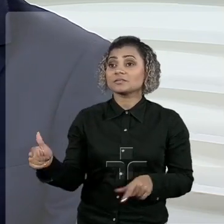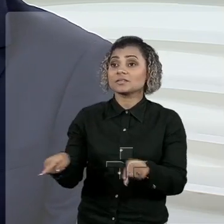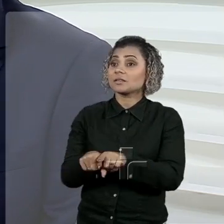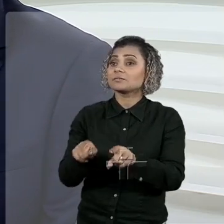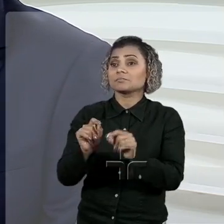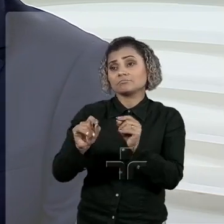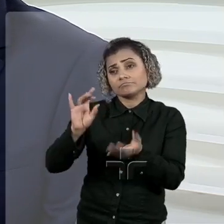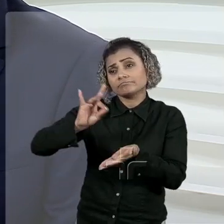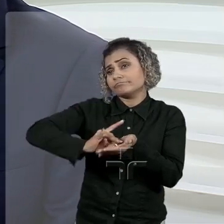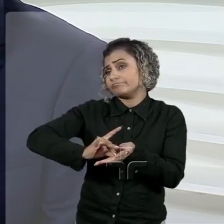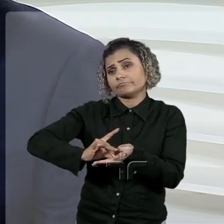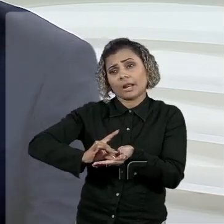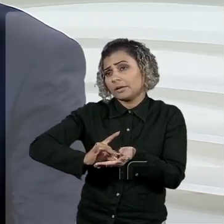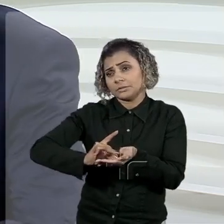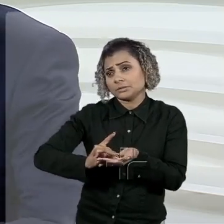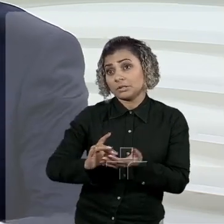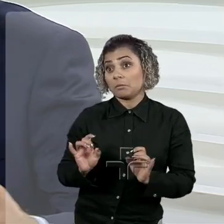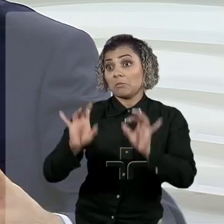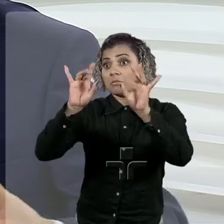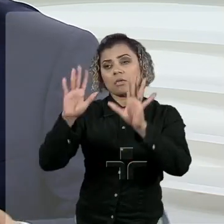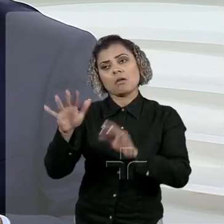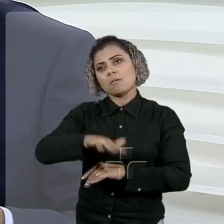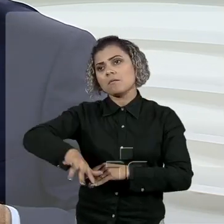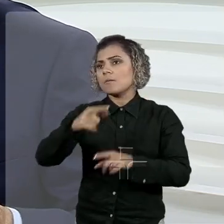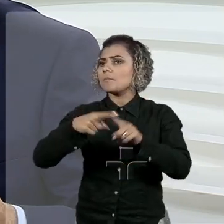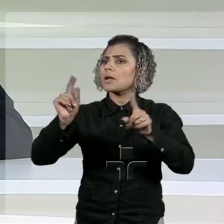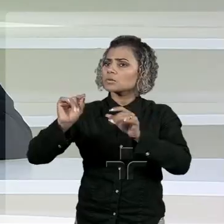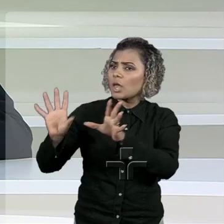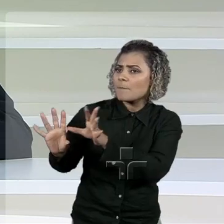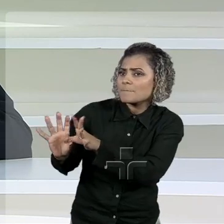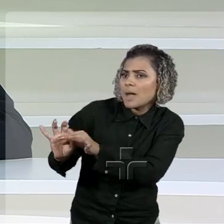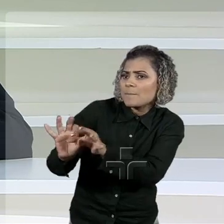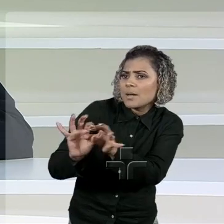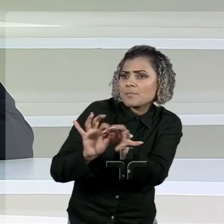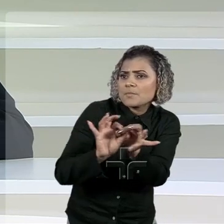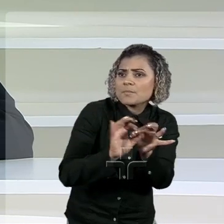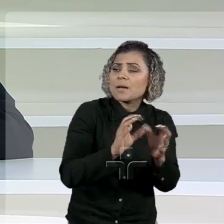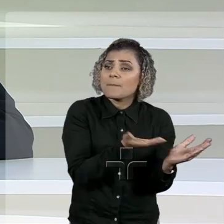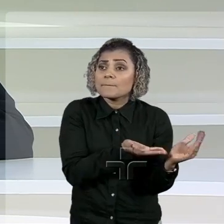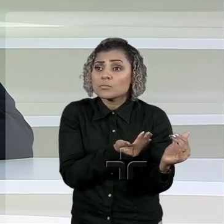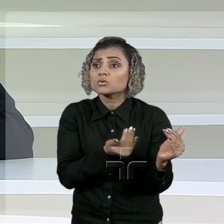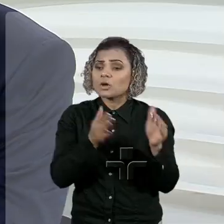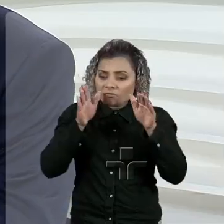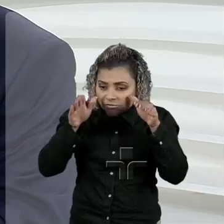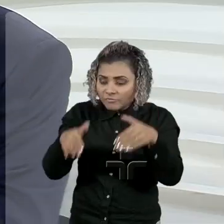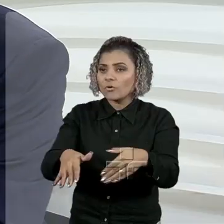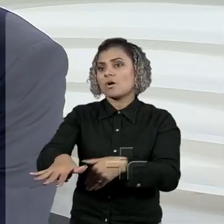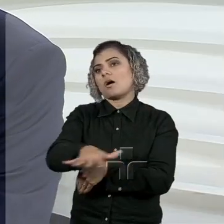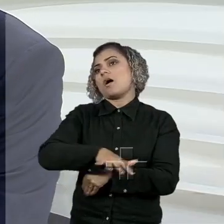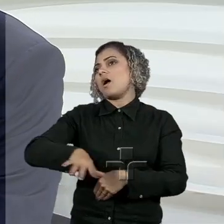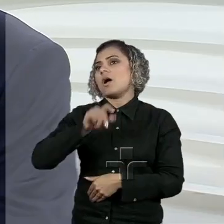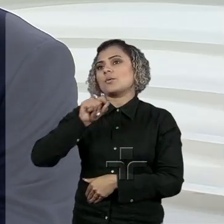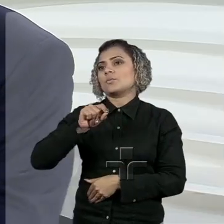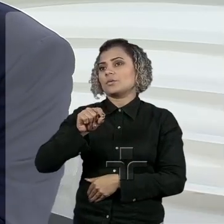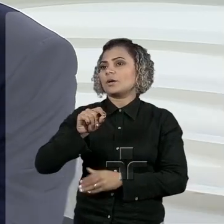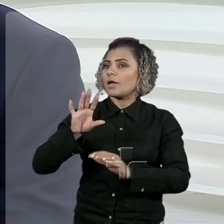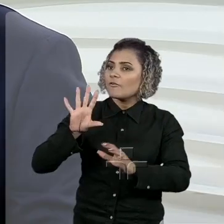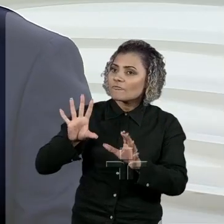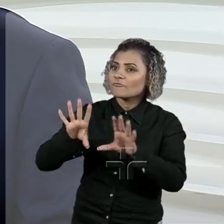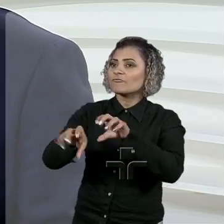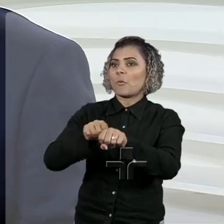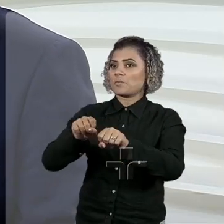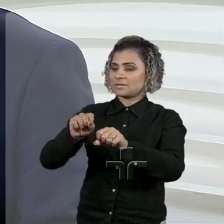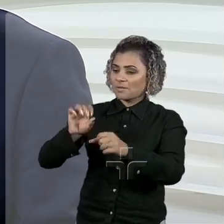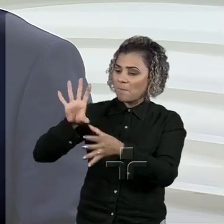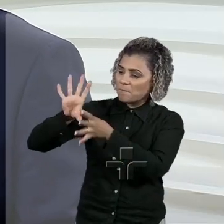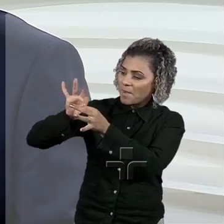grande aposta que a gente tem é trazer este conjunto de coisas para que o jovem possa olhar essa formação integral como